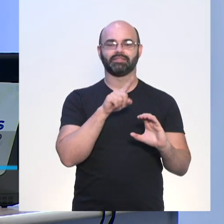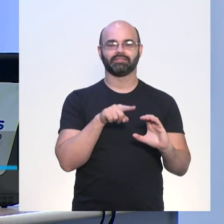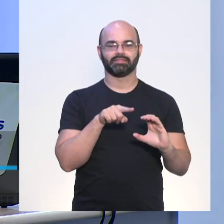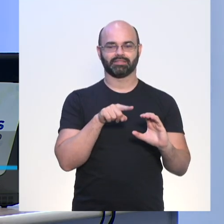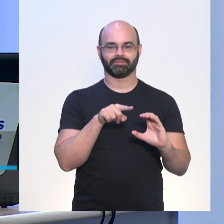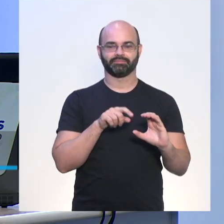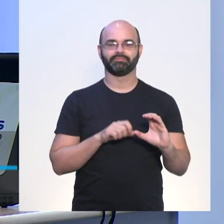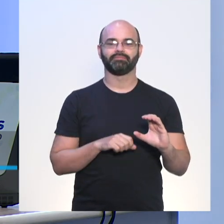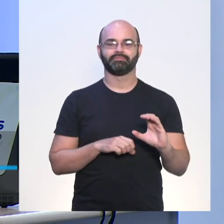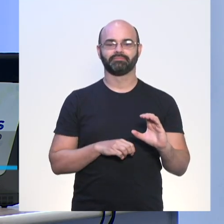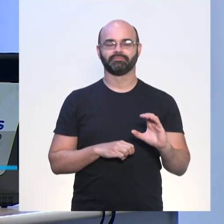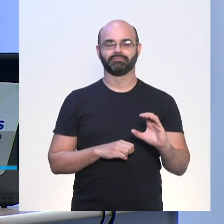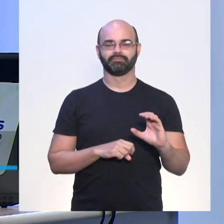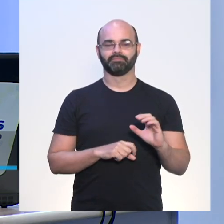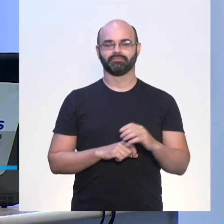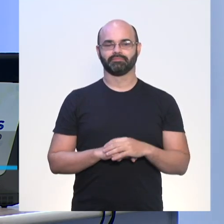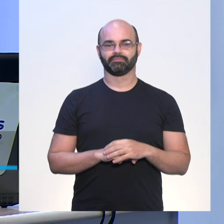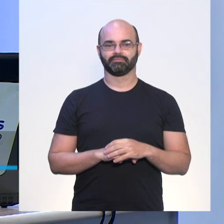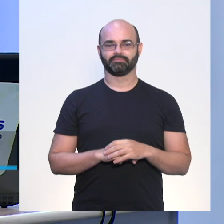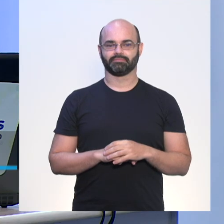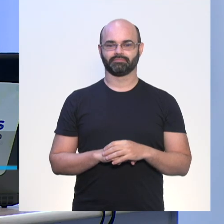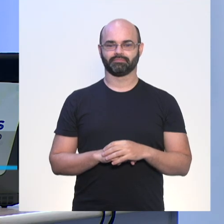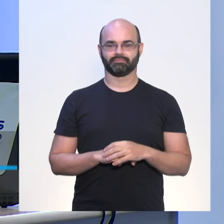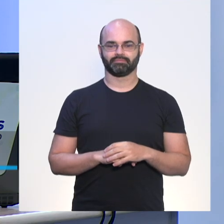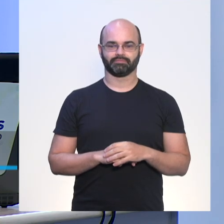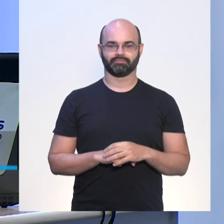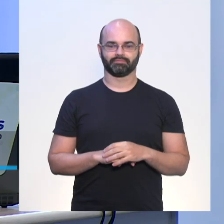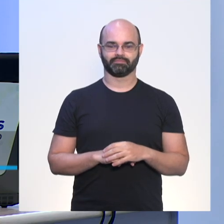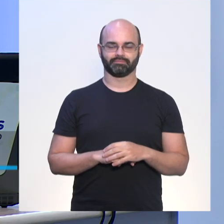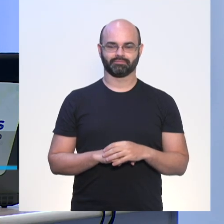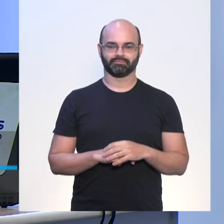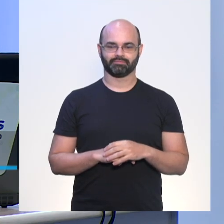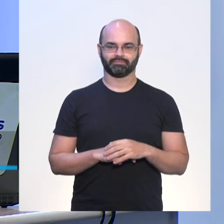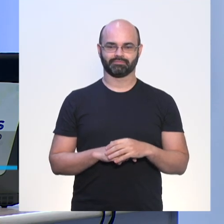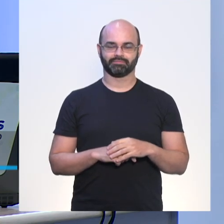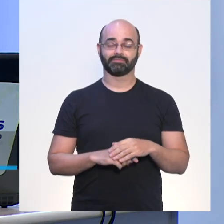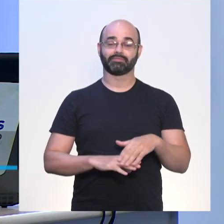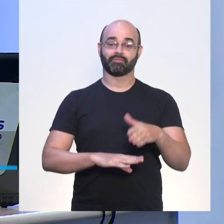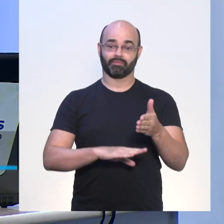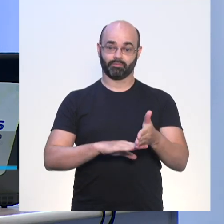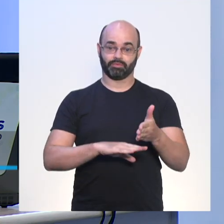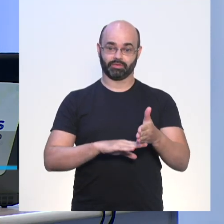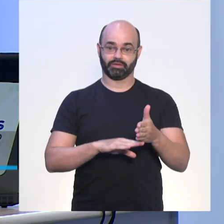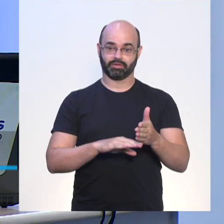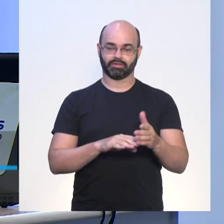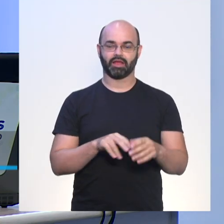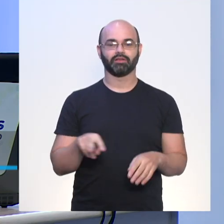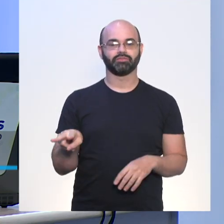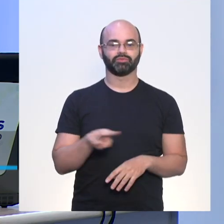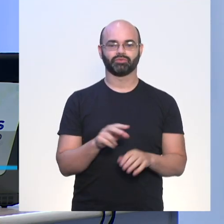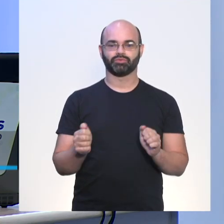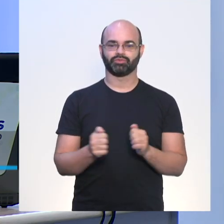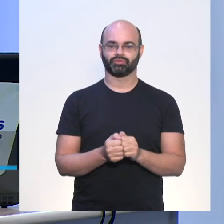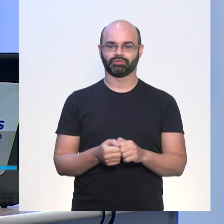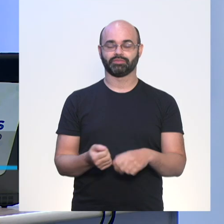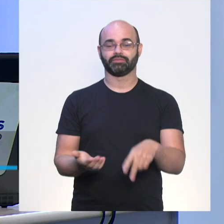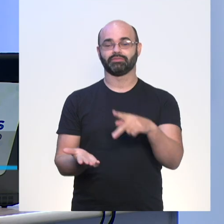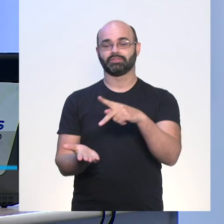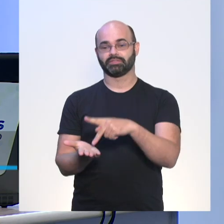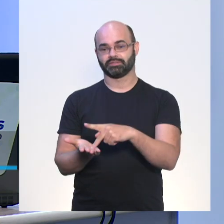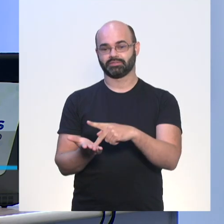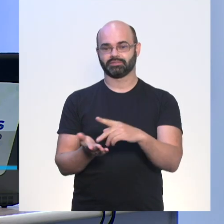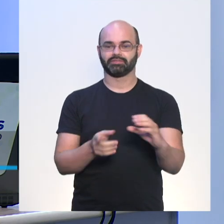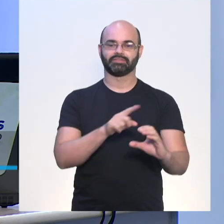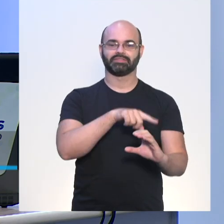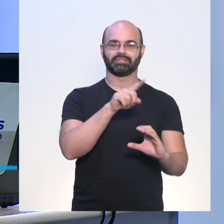Na modernidade é que começam a caminhar juntas as ideias da ciência e da verdade, como se a